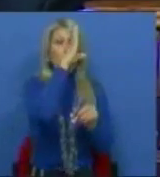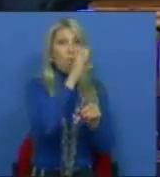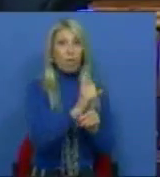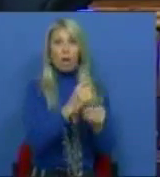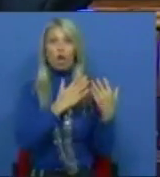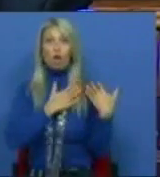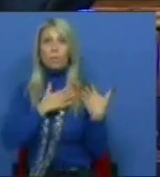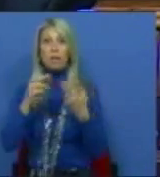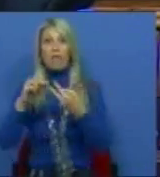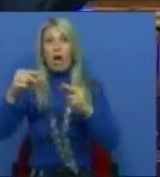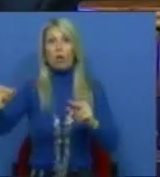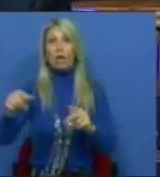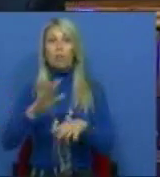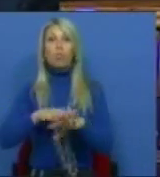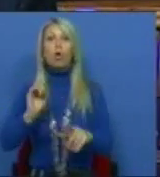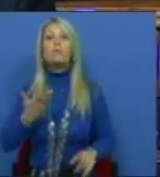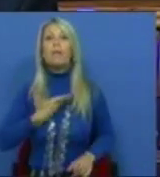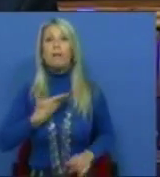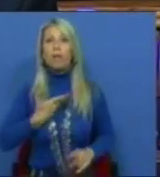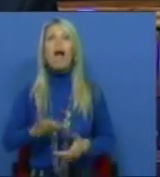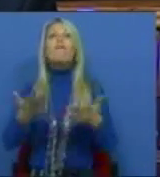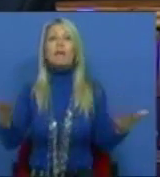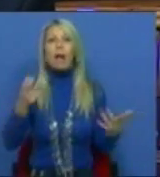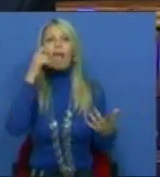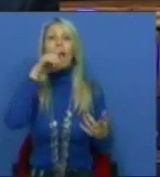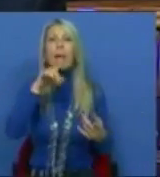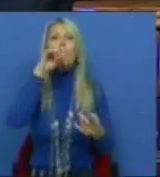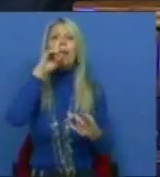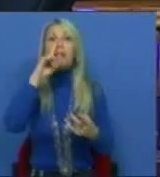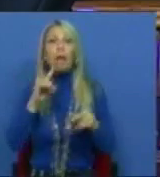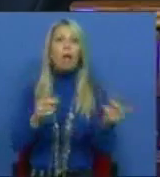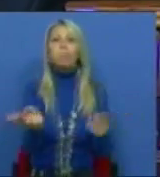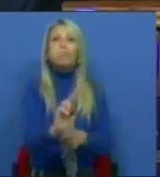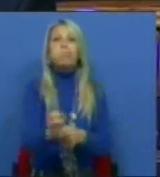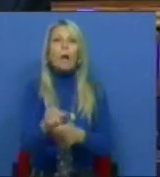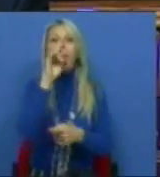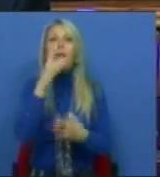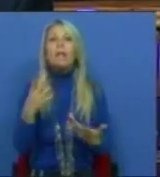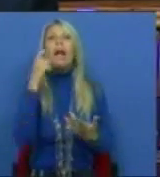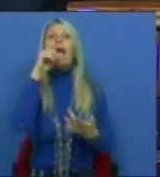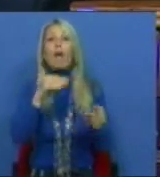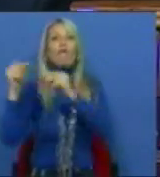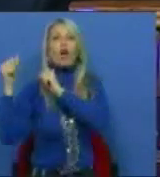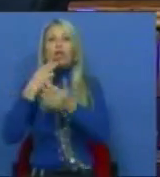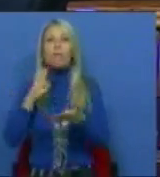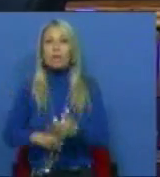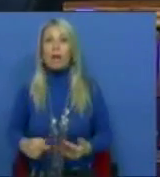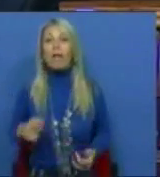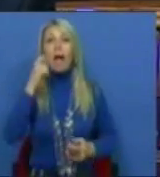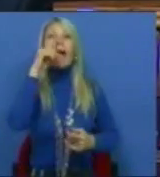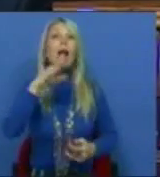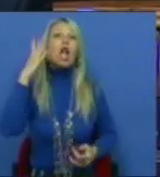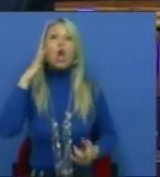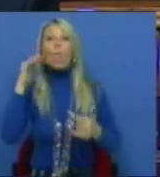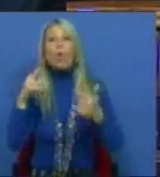e responsáveis autárquicos relativamente às dívidas. Afinal, quem é que está a mentir? Afinal, quem é que está a fugir à verdade? Afinal, quem é que não tem os